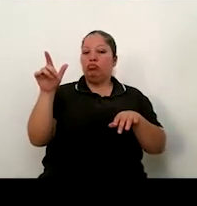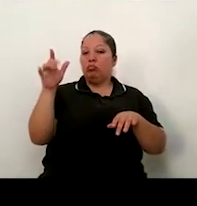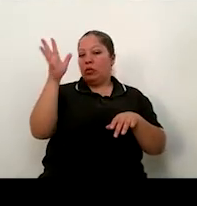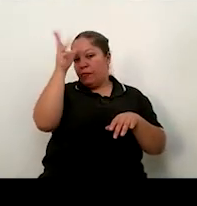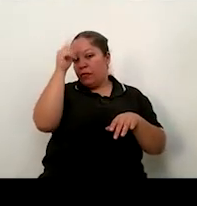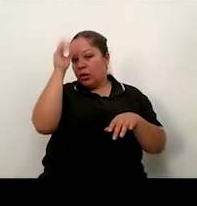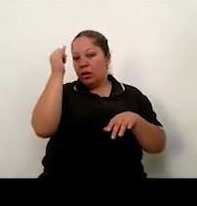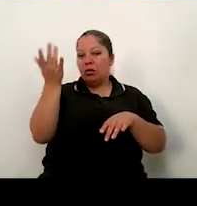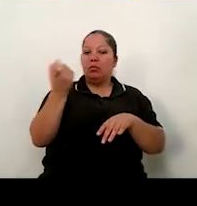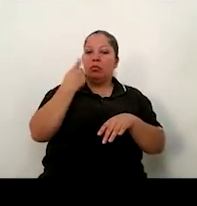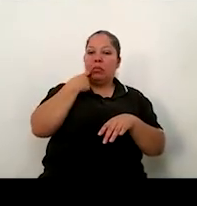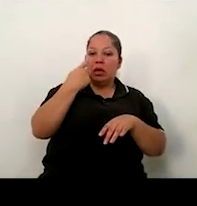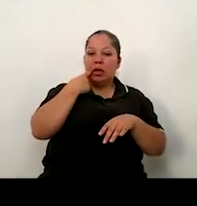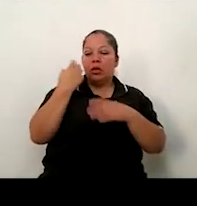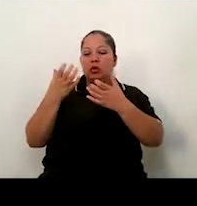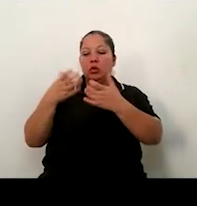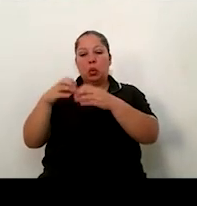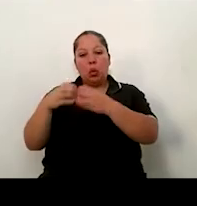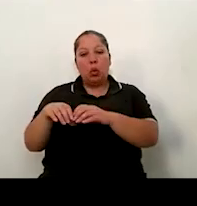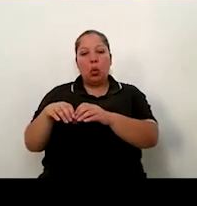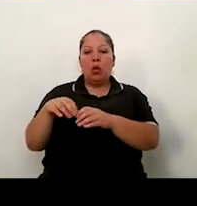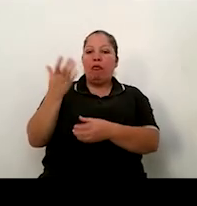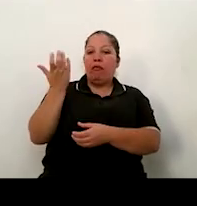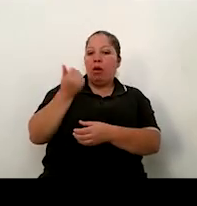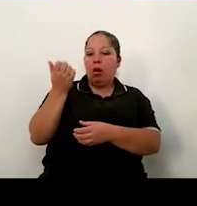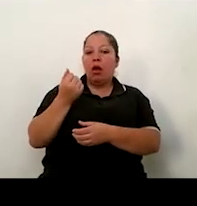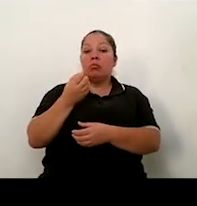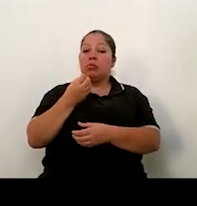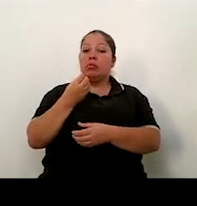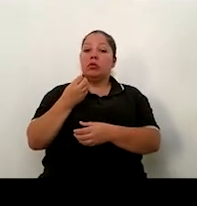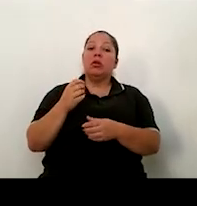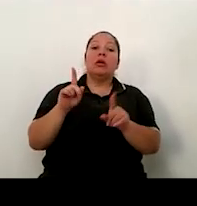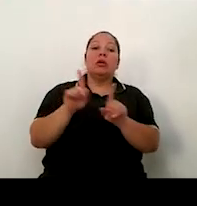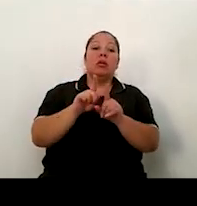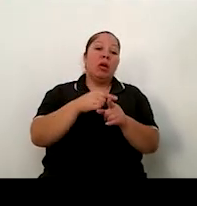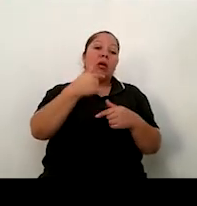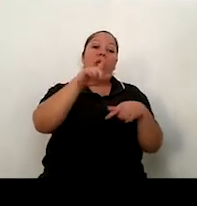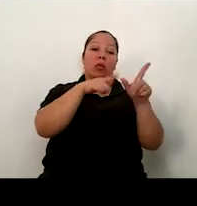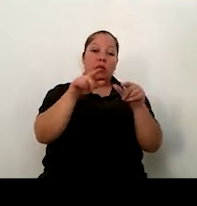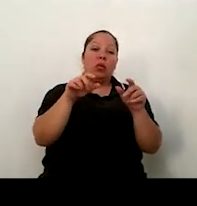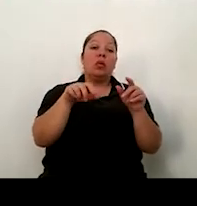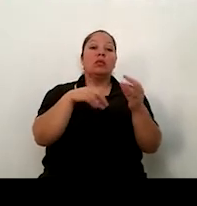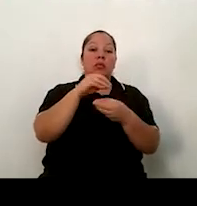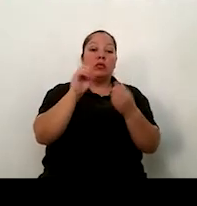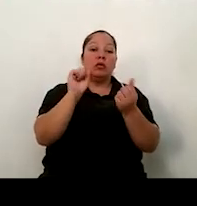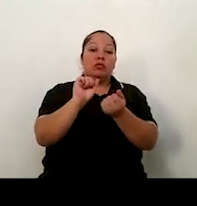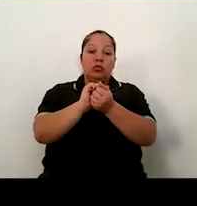fontes de proteínas, como a mistura do feijão, com leguminosas e outros cereais, que são os grãos.